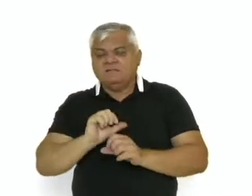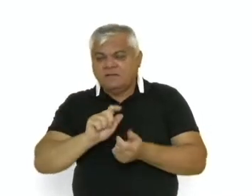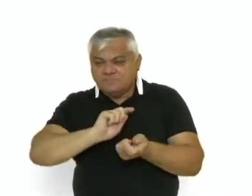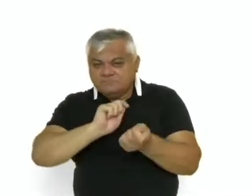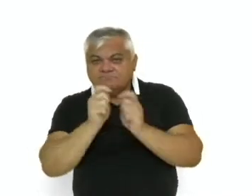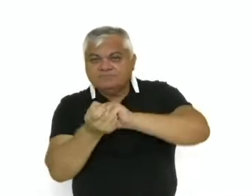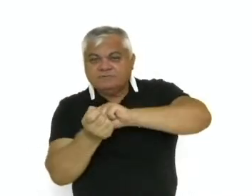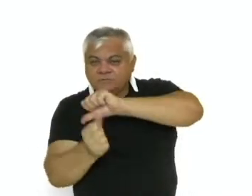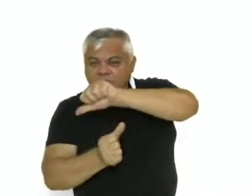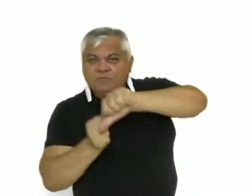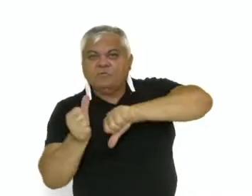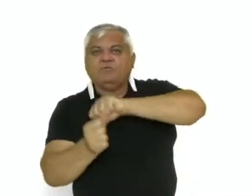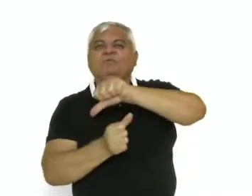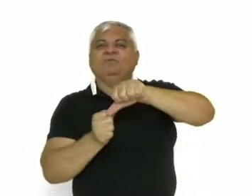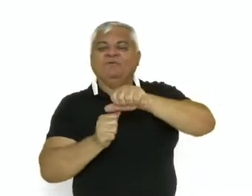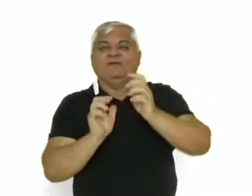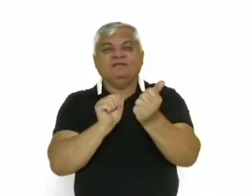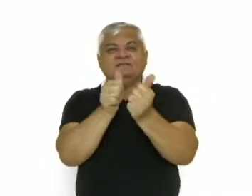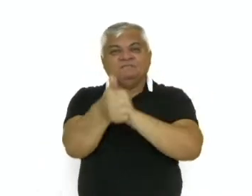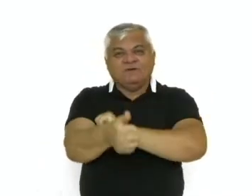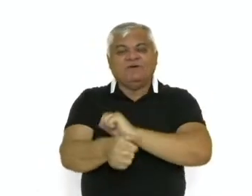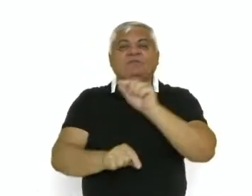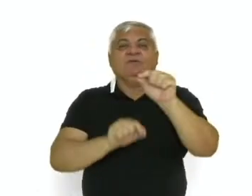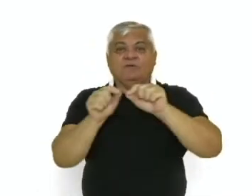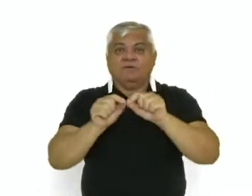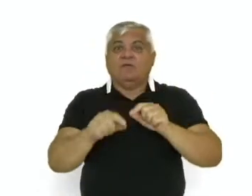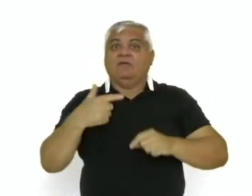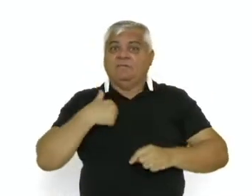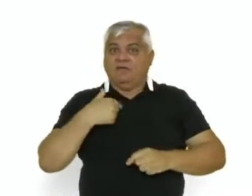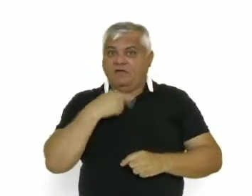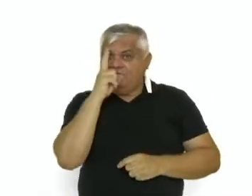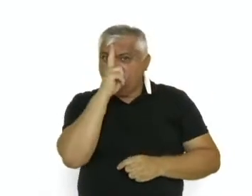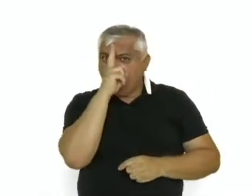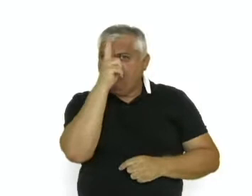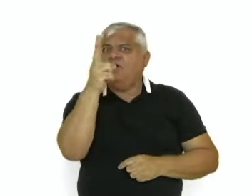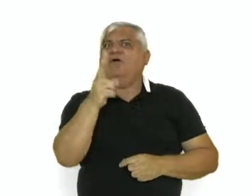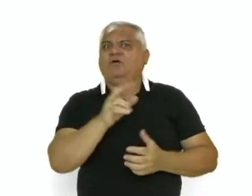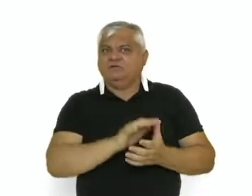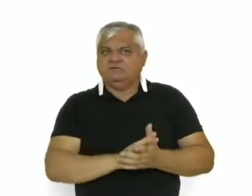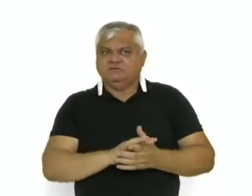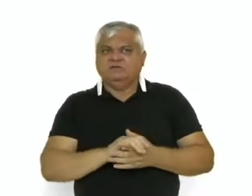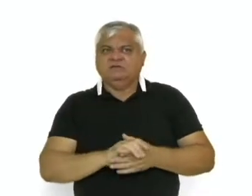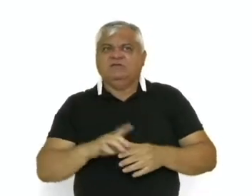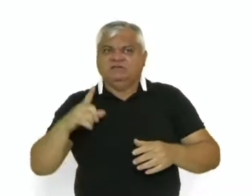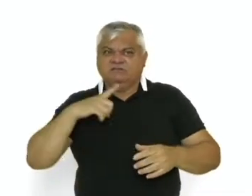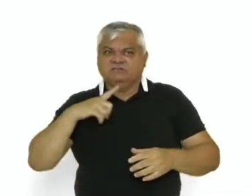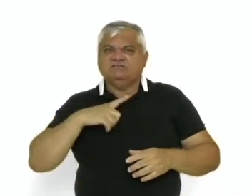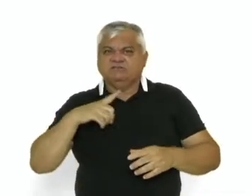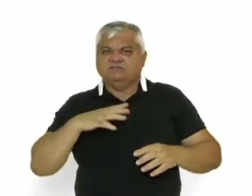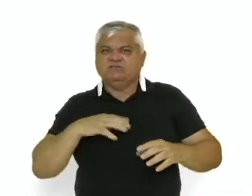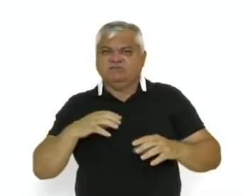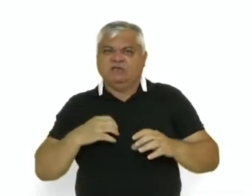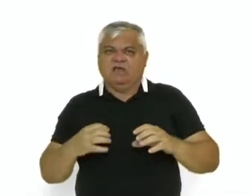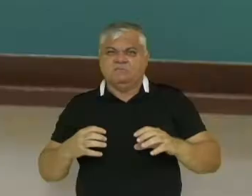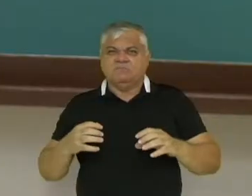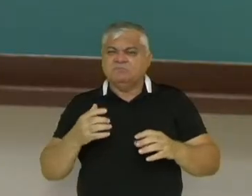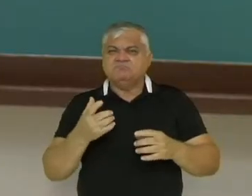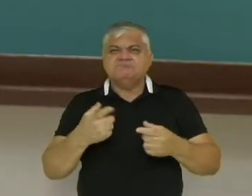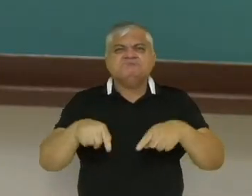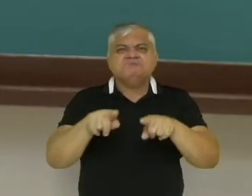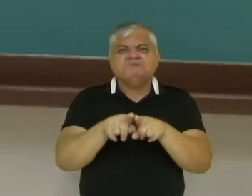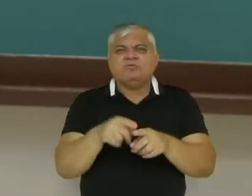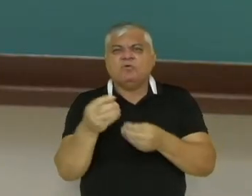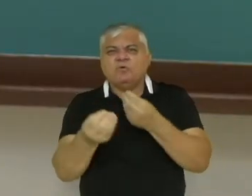esporte da antiguidade com a proibição de ataques mais duros e golpes baixos, né? Então, ela foi recriada para para resgatar, né?